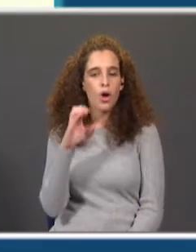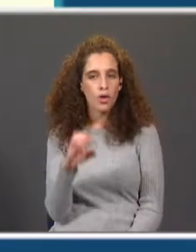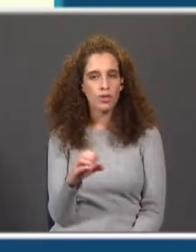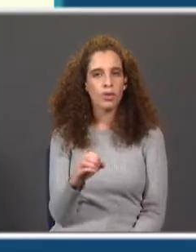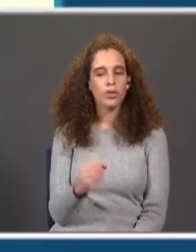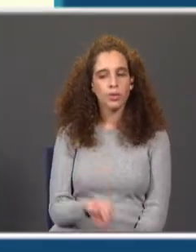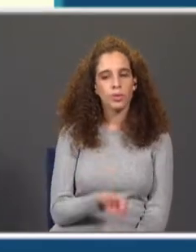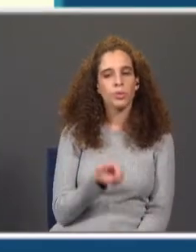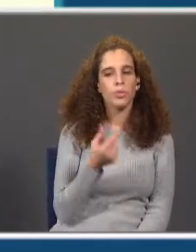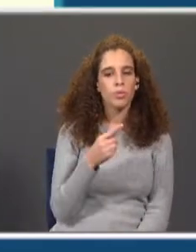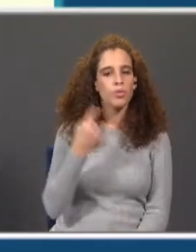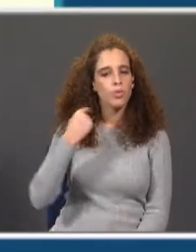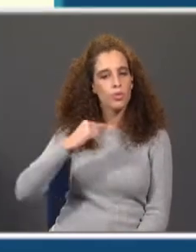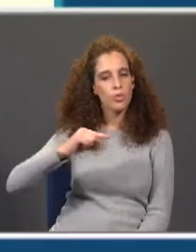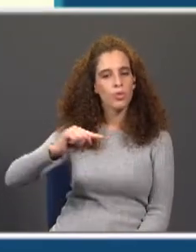mentos fui.